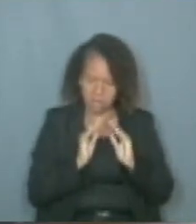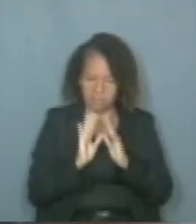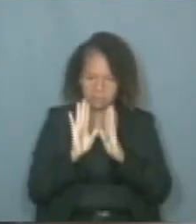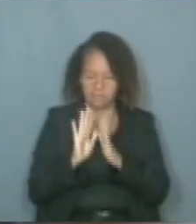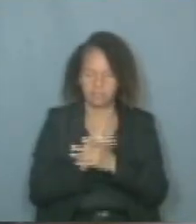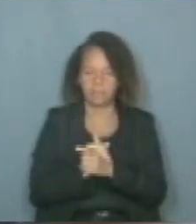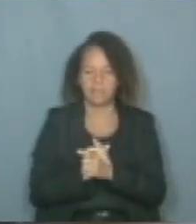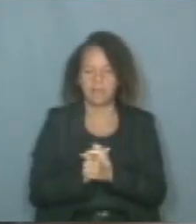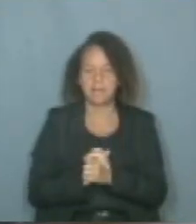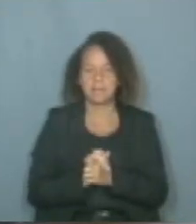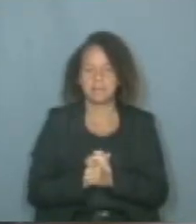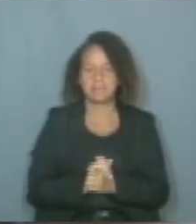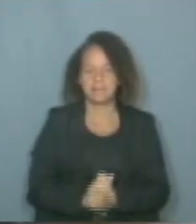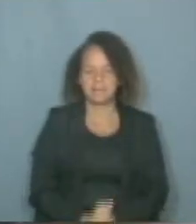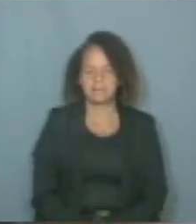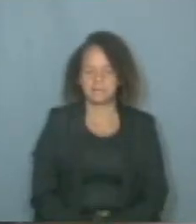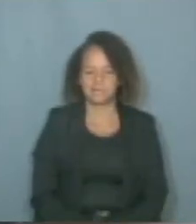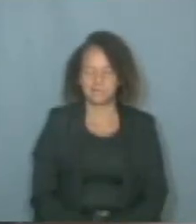São ações de